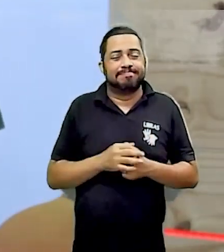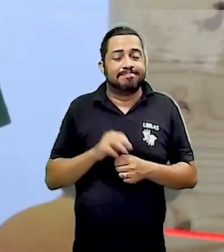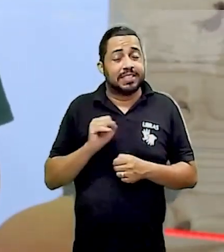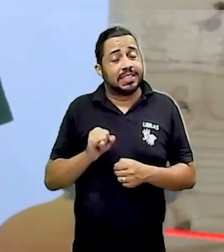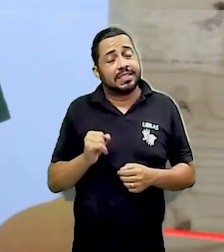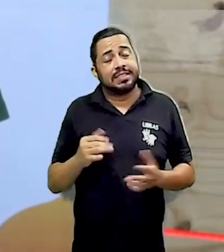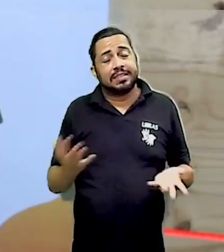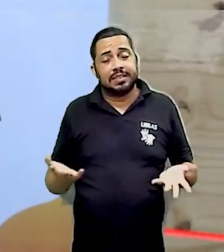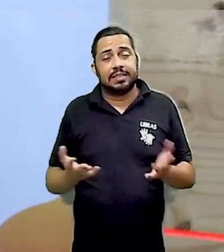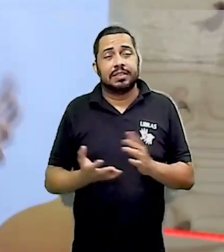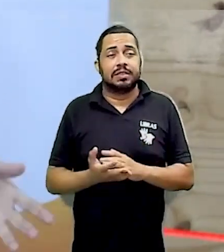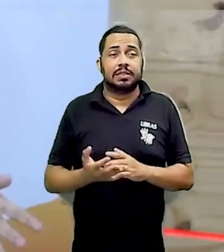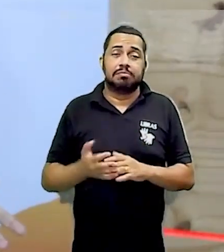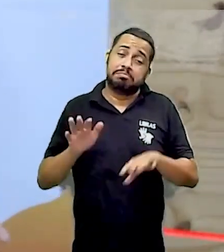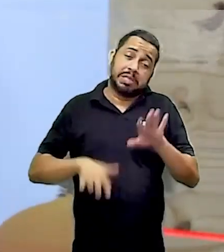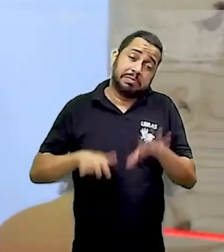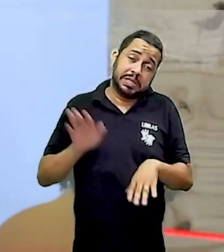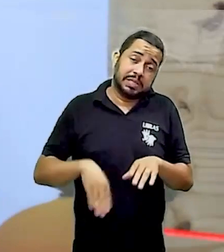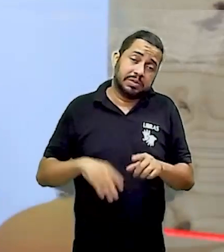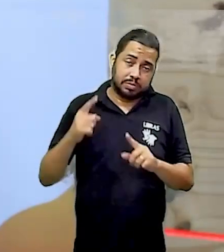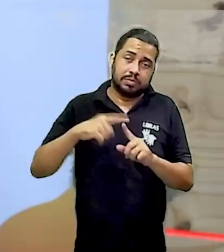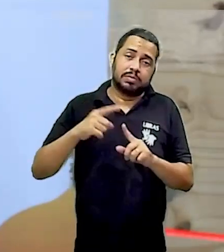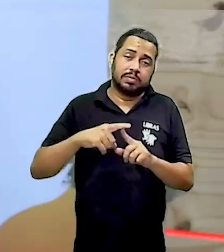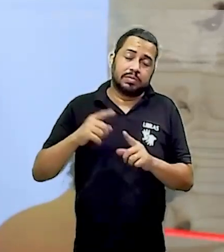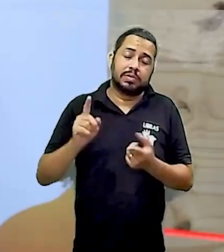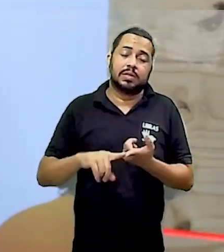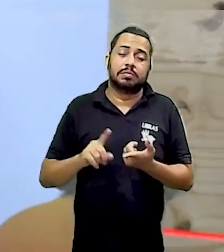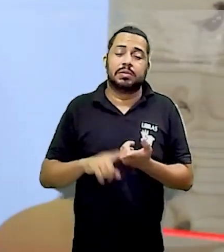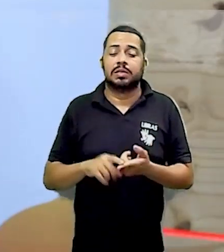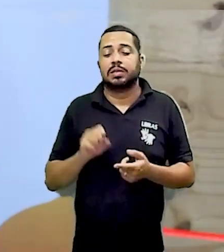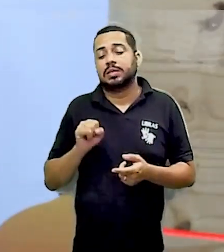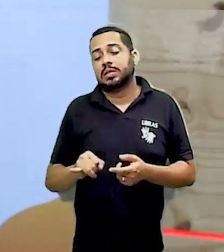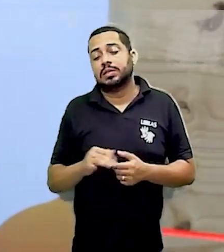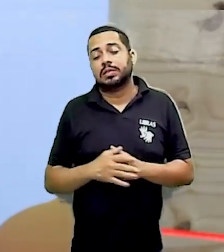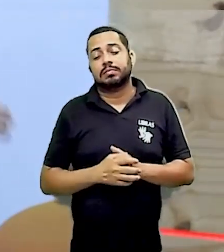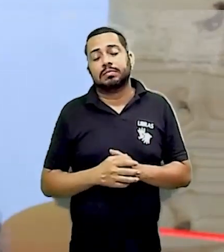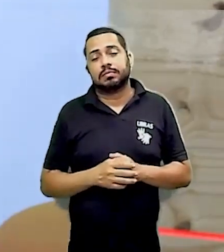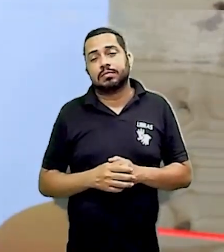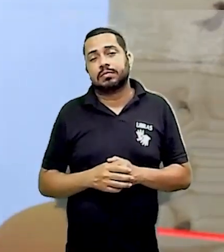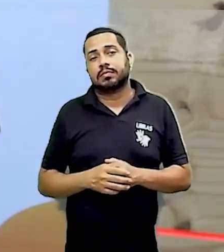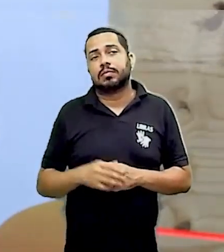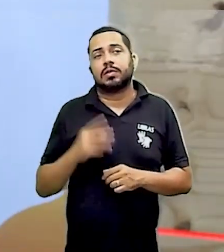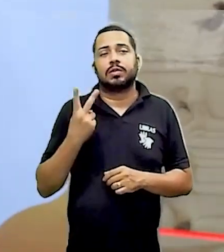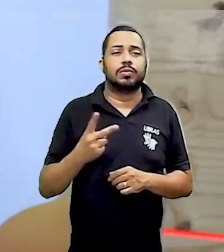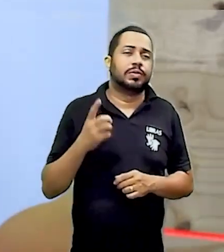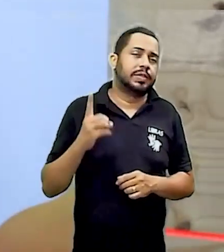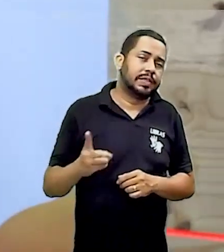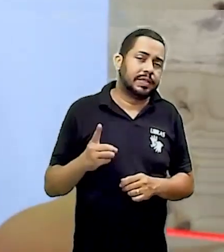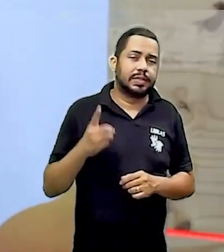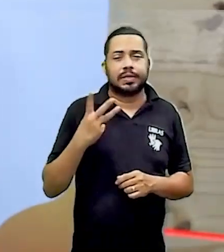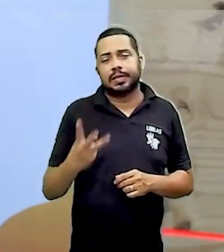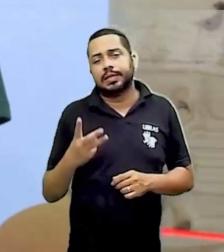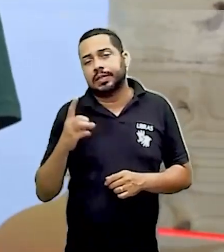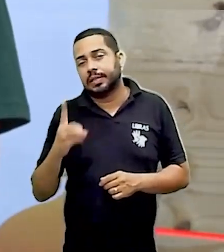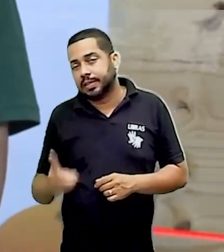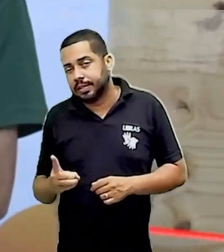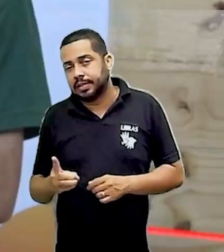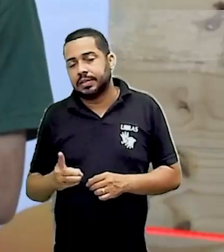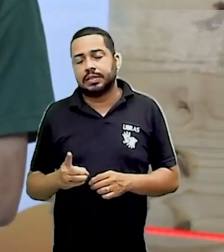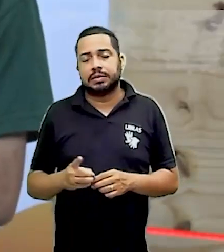ele vai ser, dependendo do gênero também, se ele vai ser algo 2D, algo 3D, vai